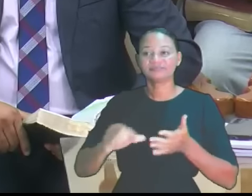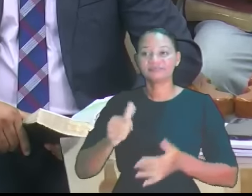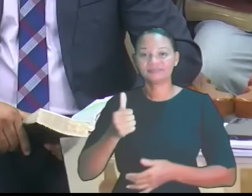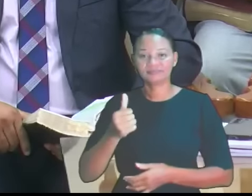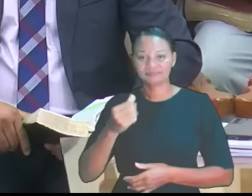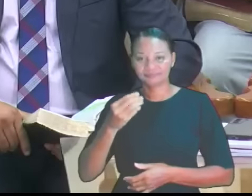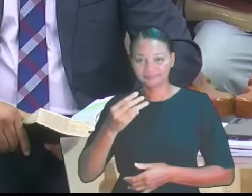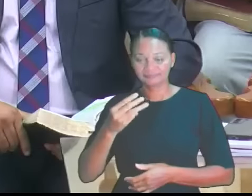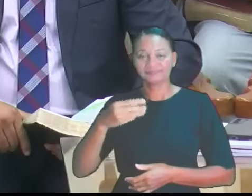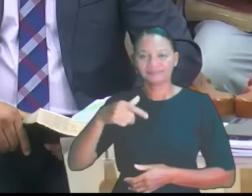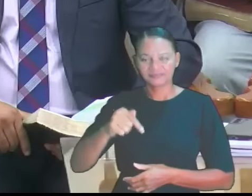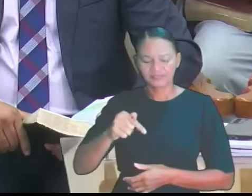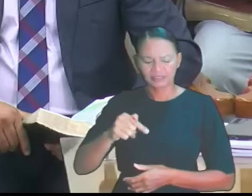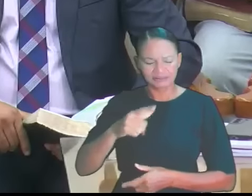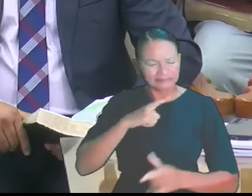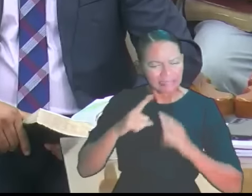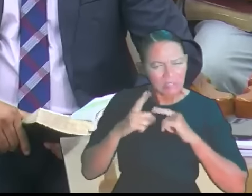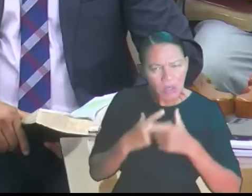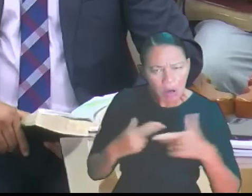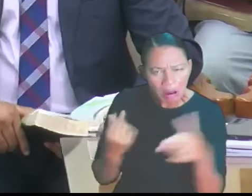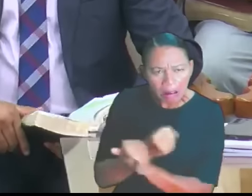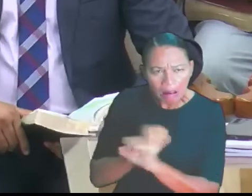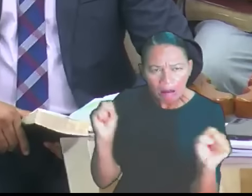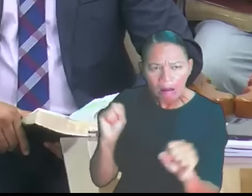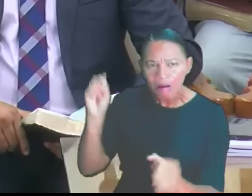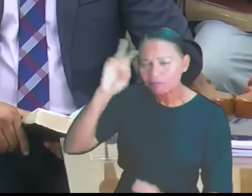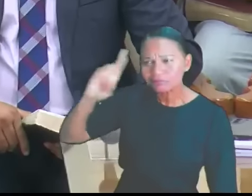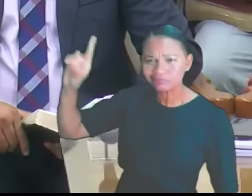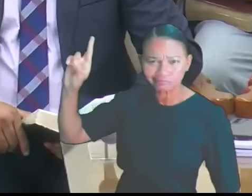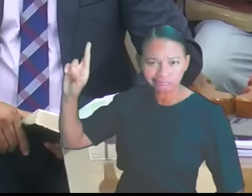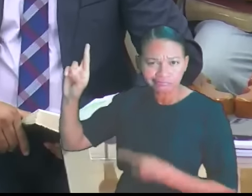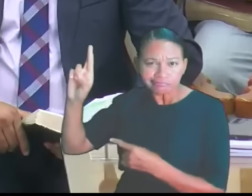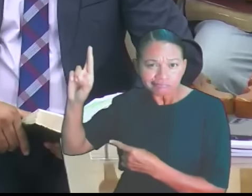coisa impossível ao Senhor?